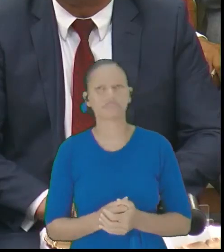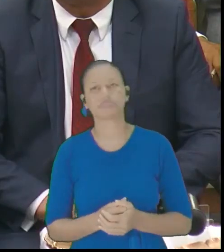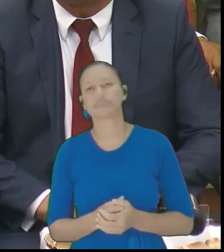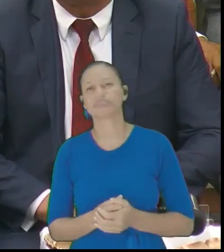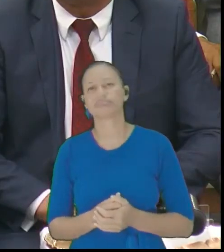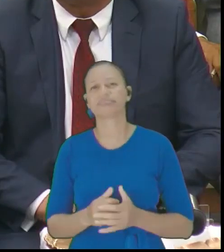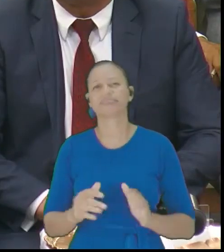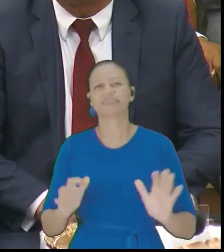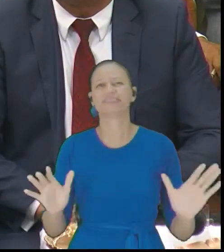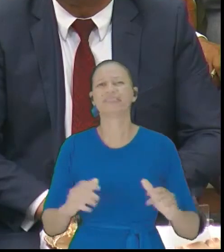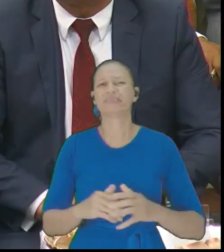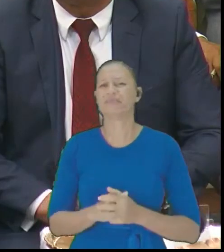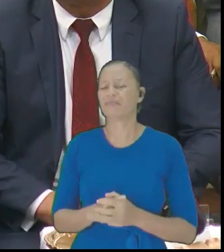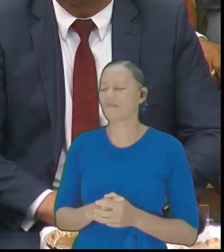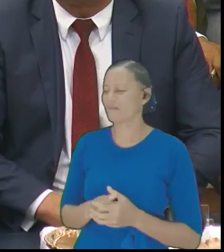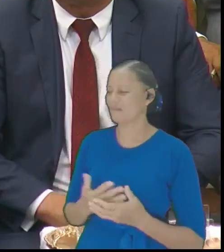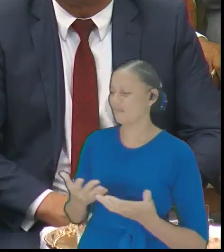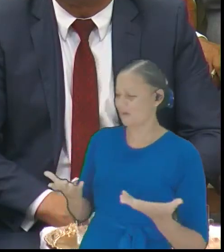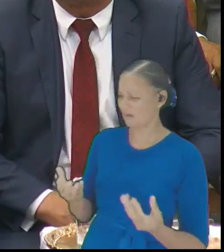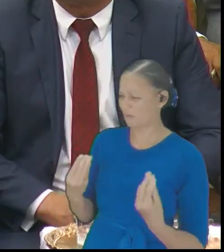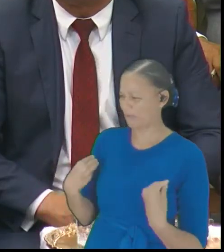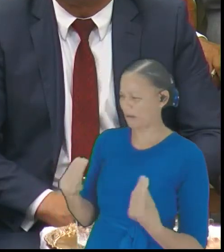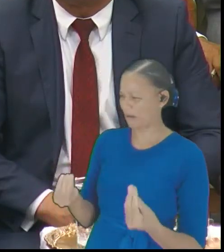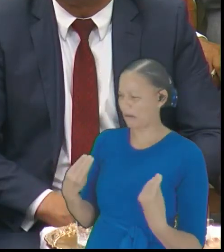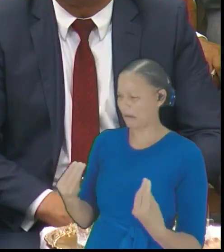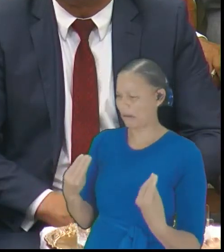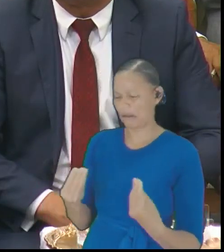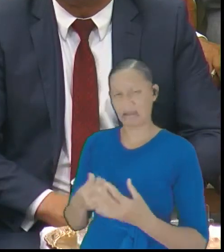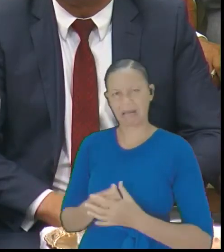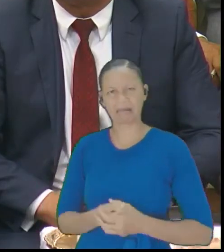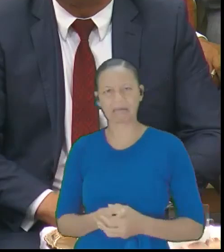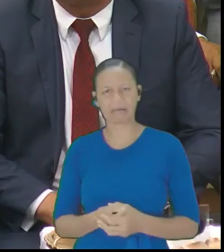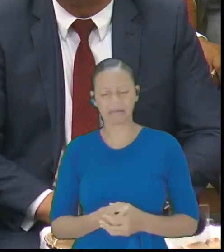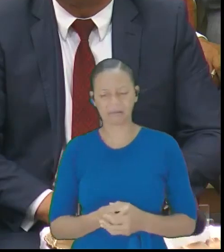dele: que me vale?